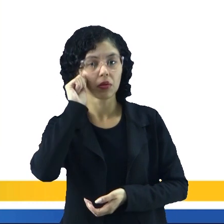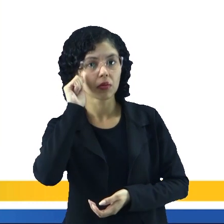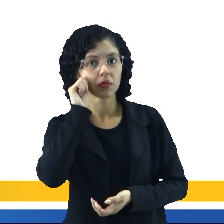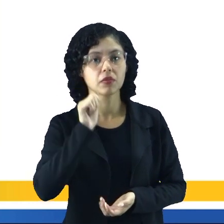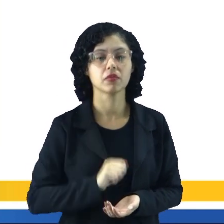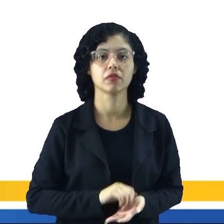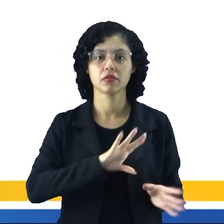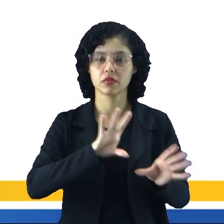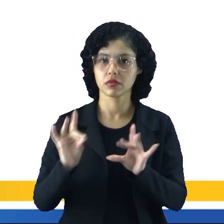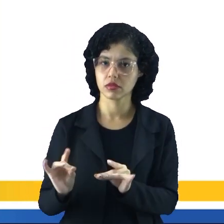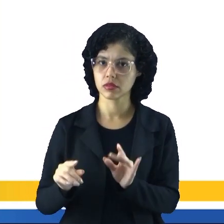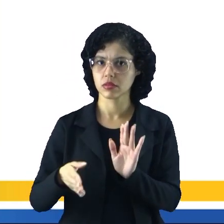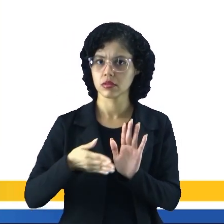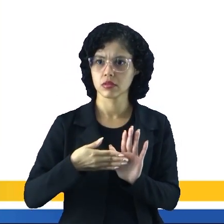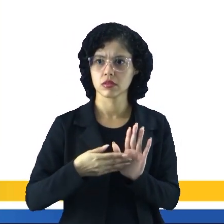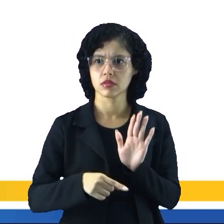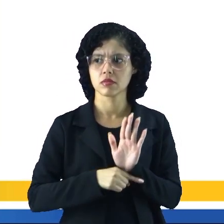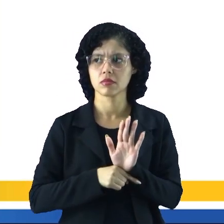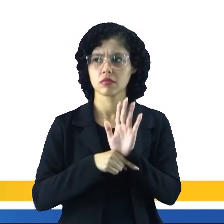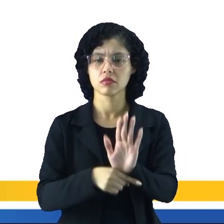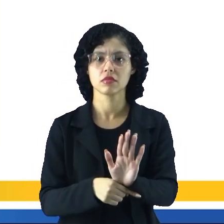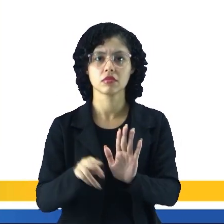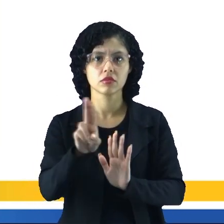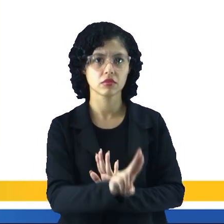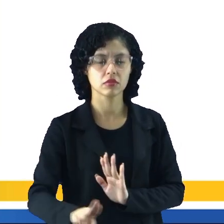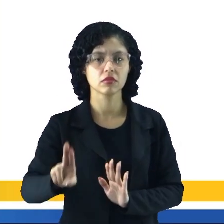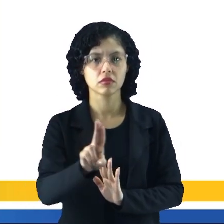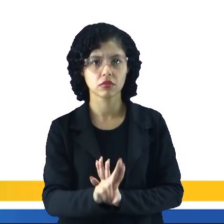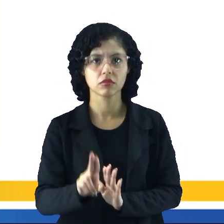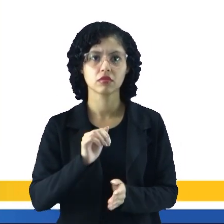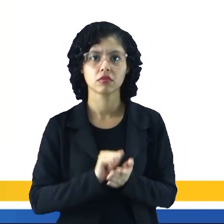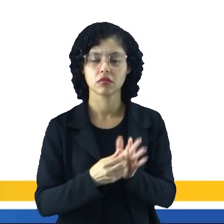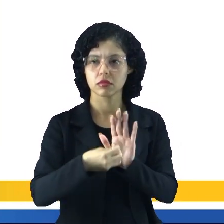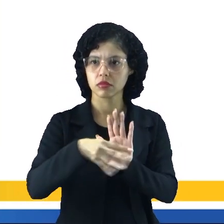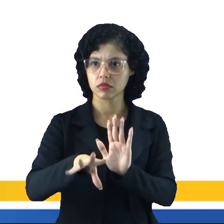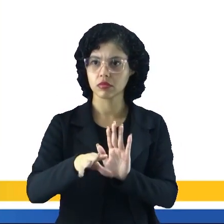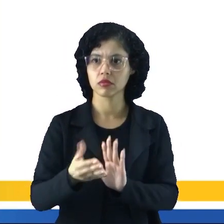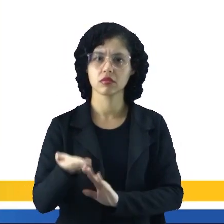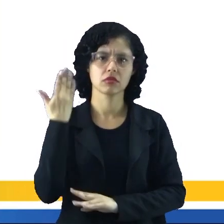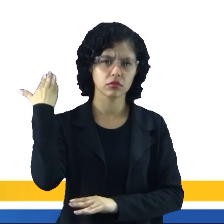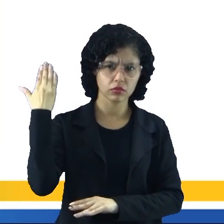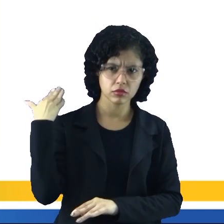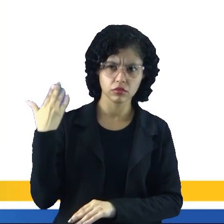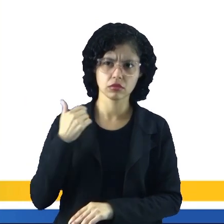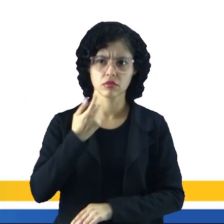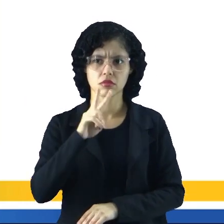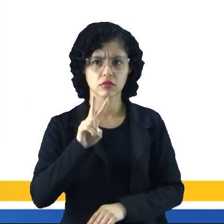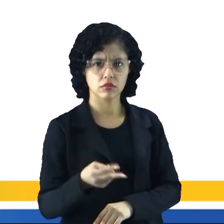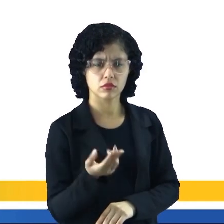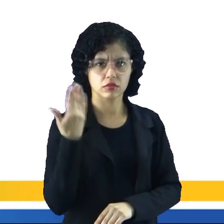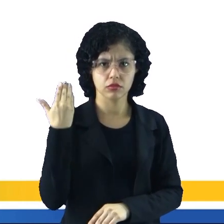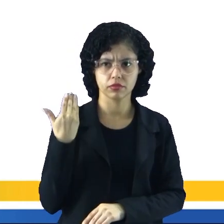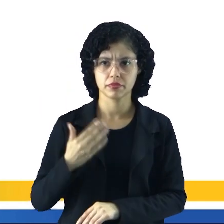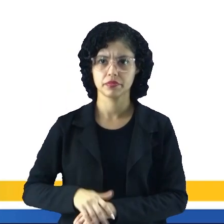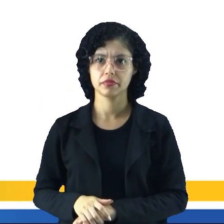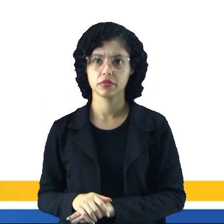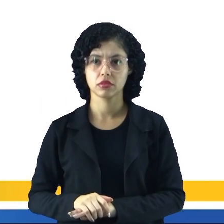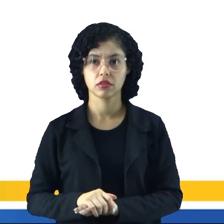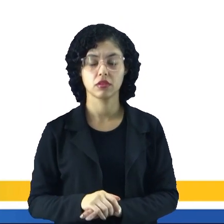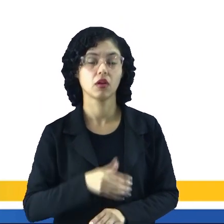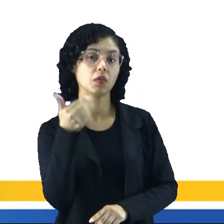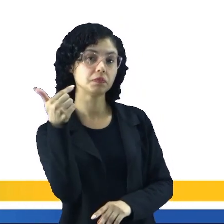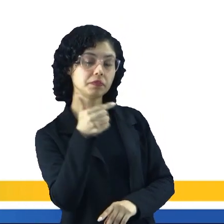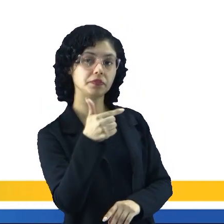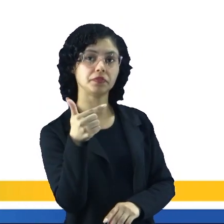aí comprovações do uso né de mídias sociais lá dois mil anos atrás vamos ver